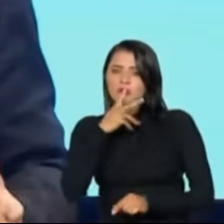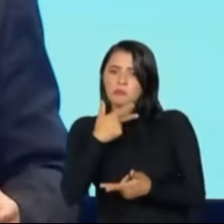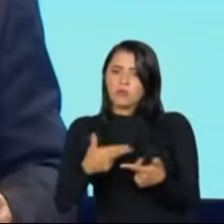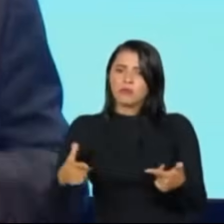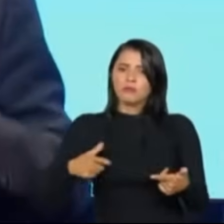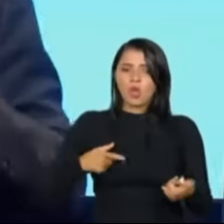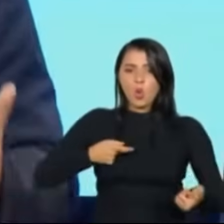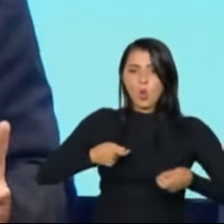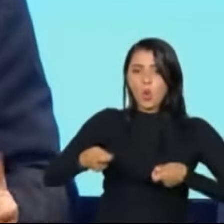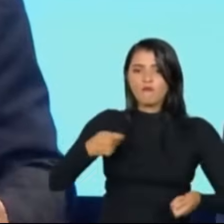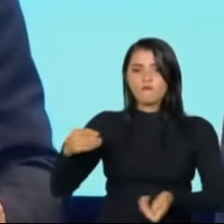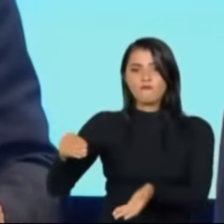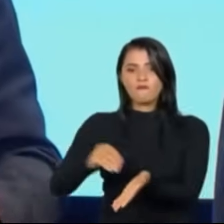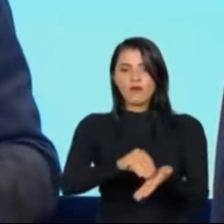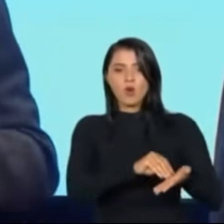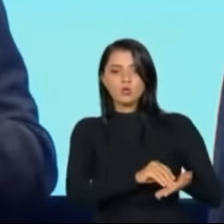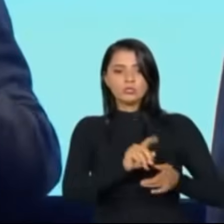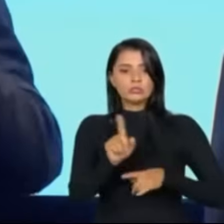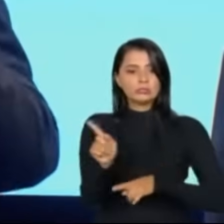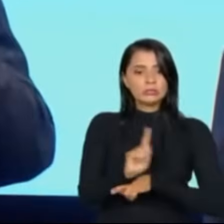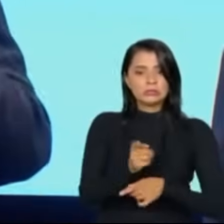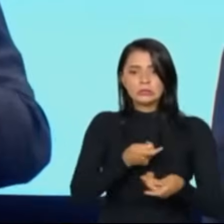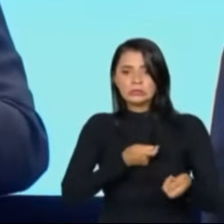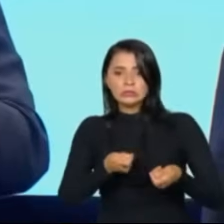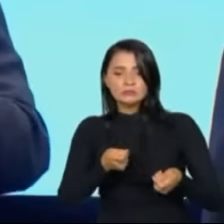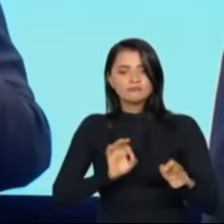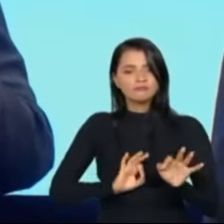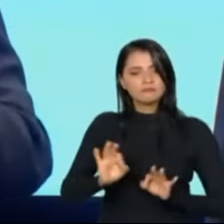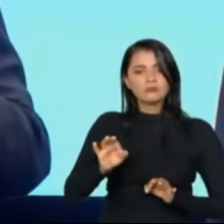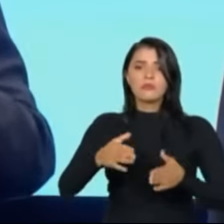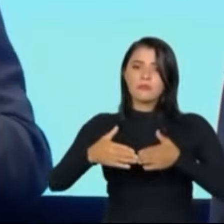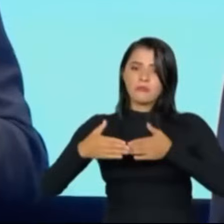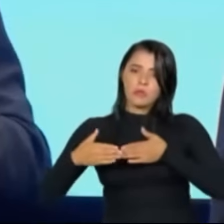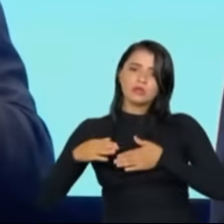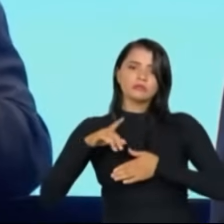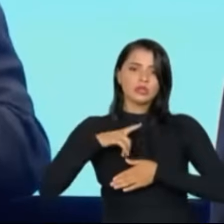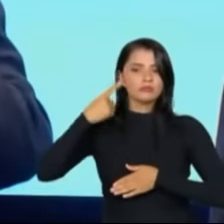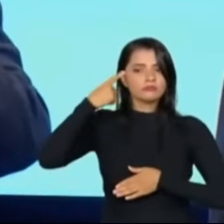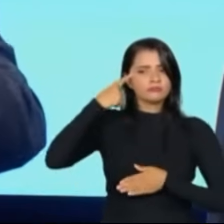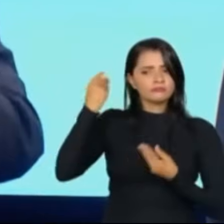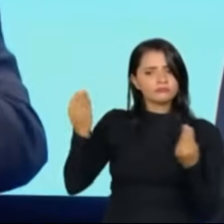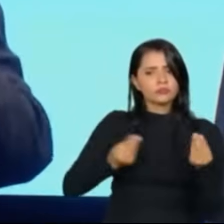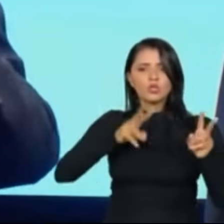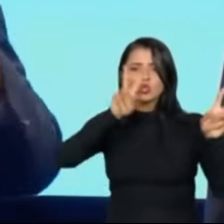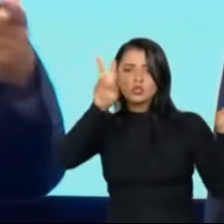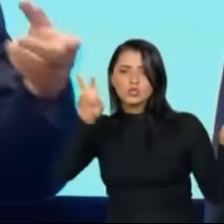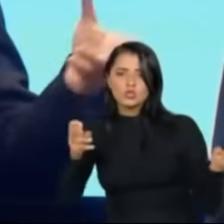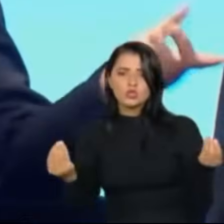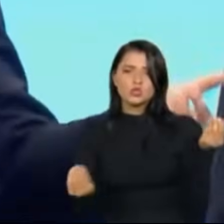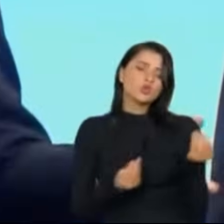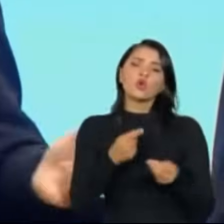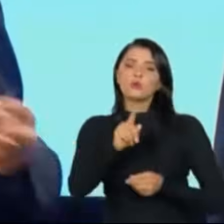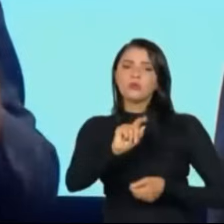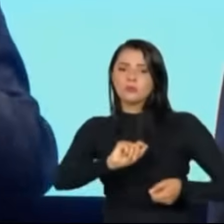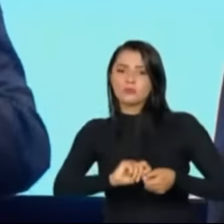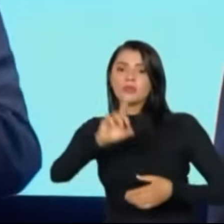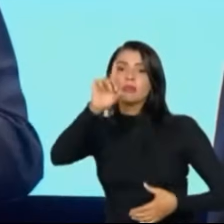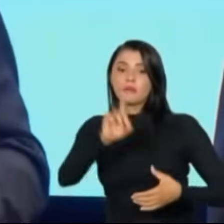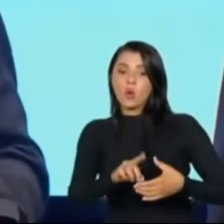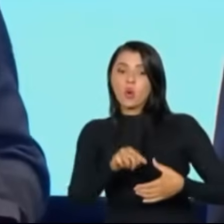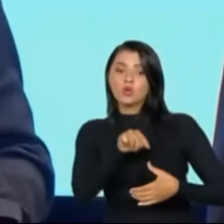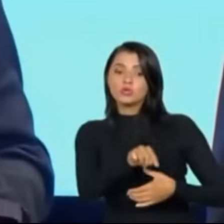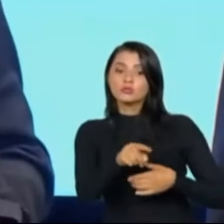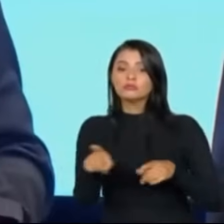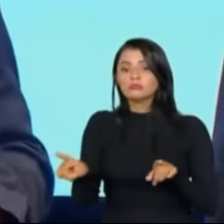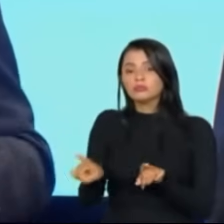de descontrole gerencial e, por isso, ele pede que haja uma reflexão sobre os procedimentos atinentes a depósitos e